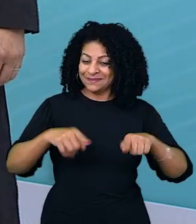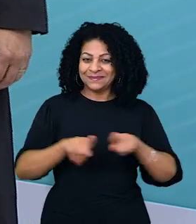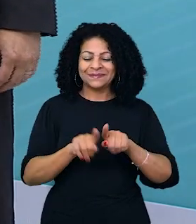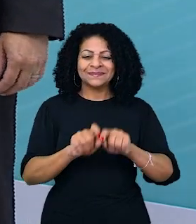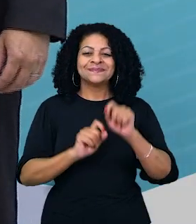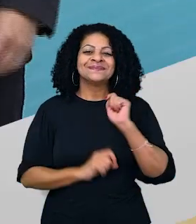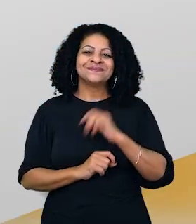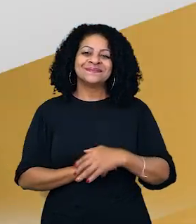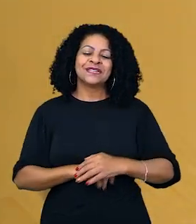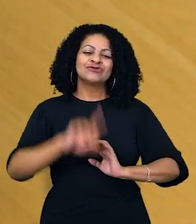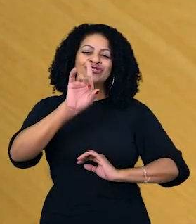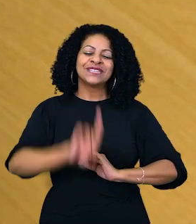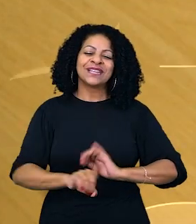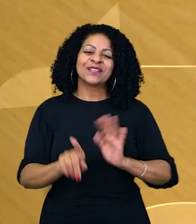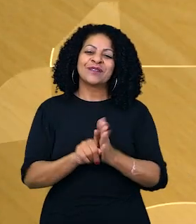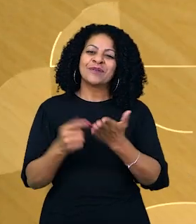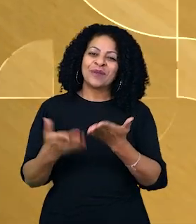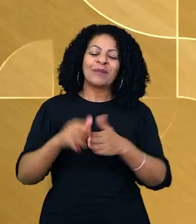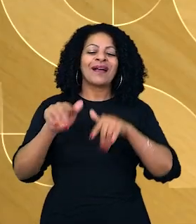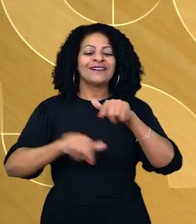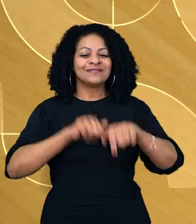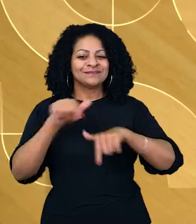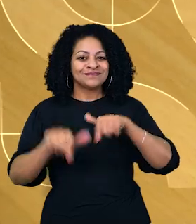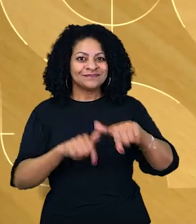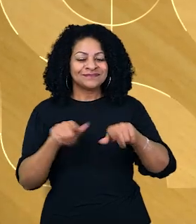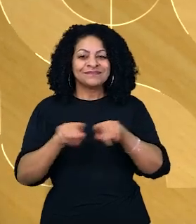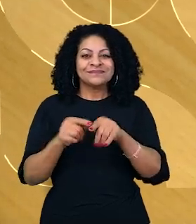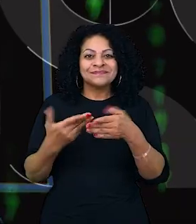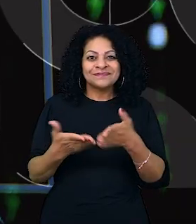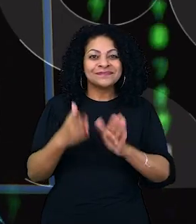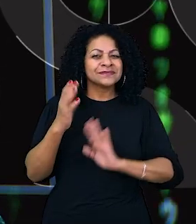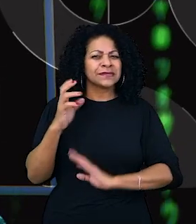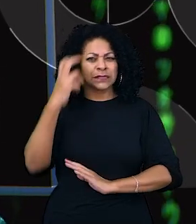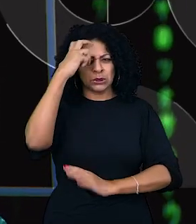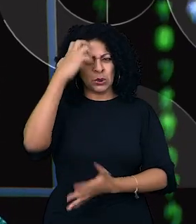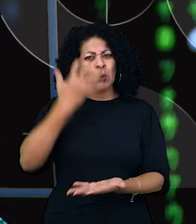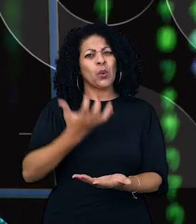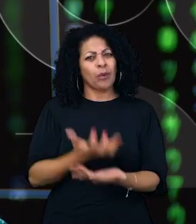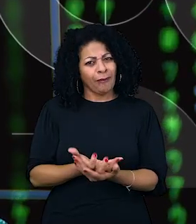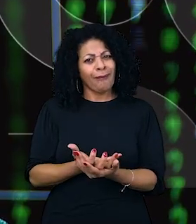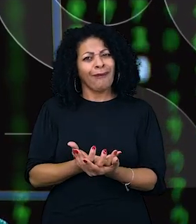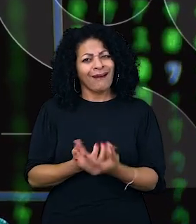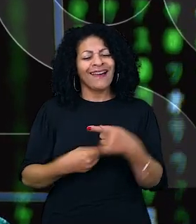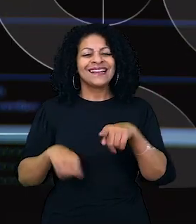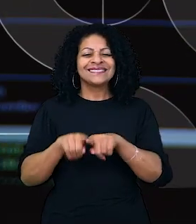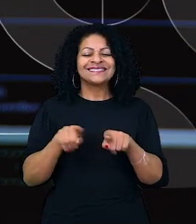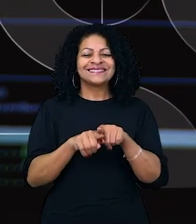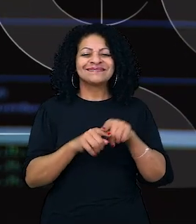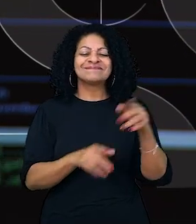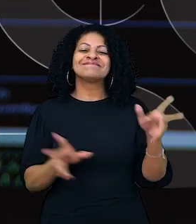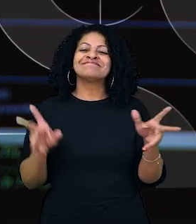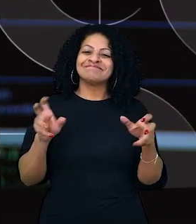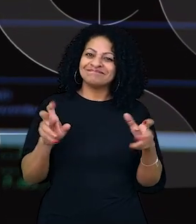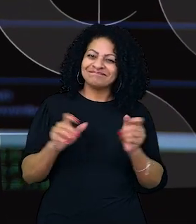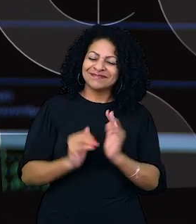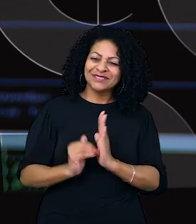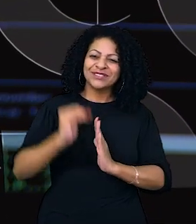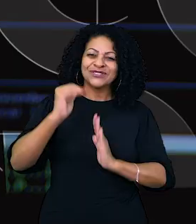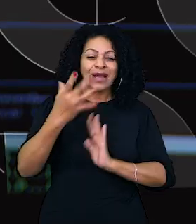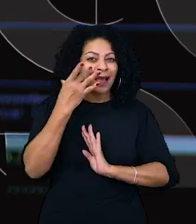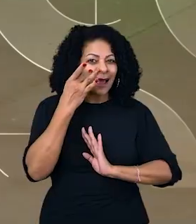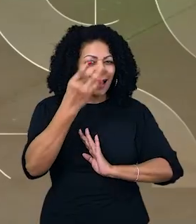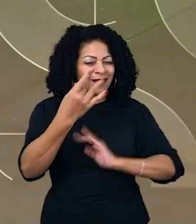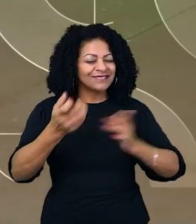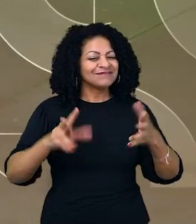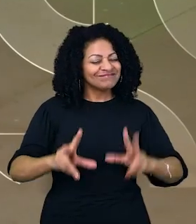a universalização de direitos, trabalho plataformizado, inteligência artificial. Temas que estão em alta e merecem